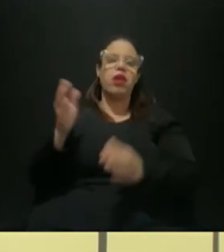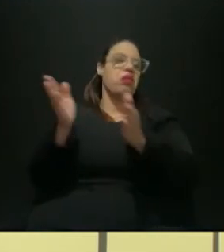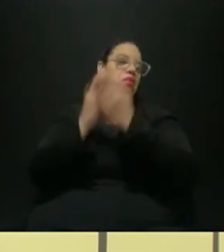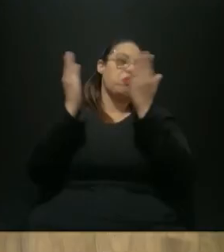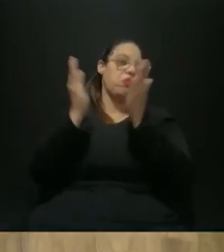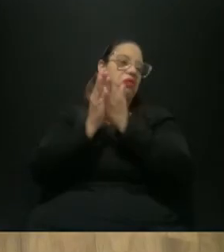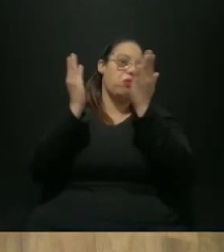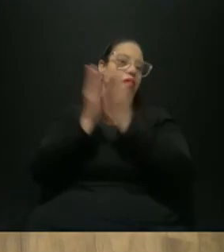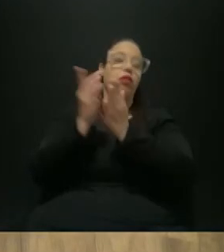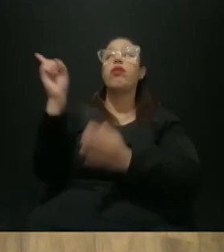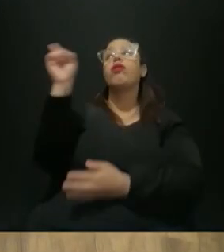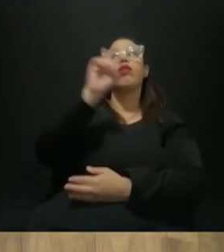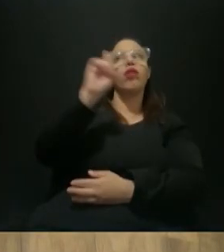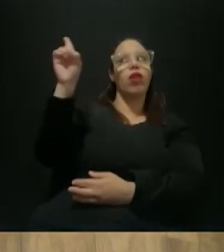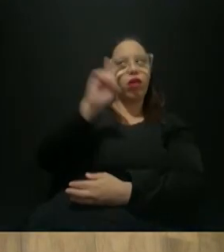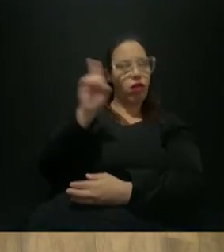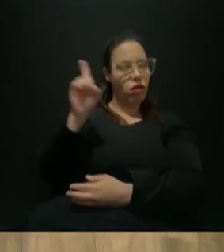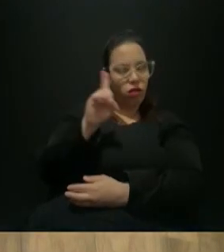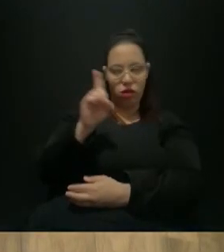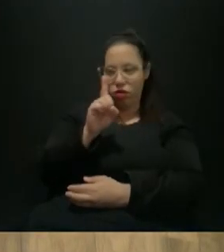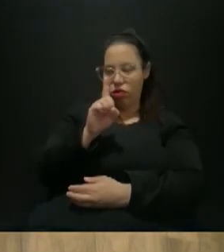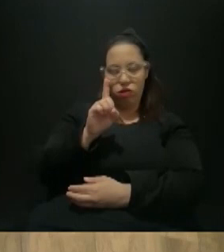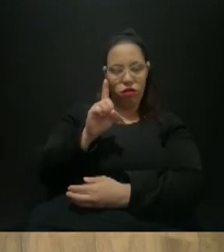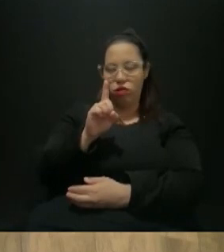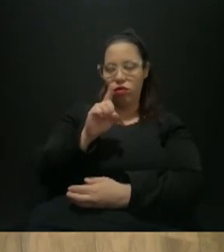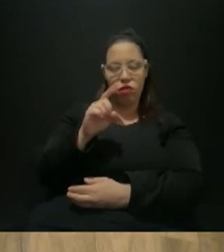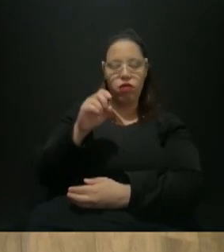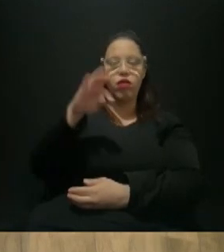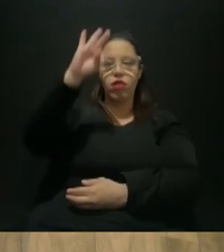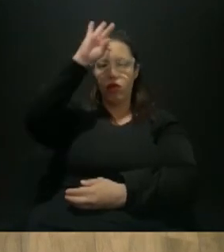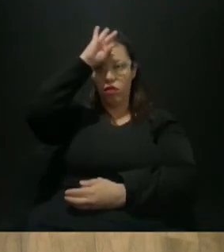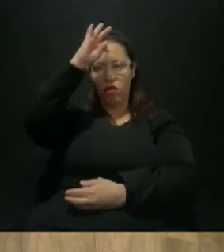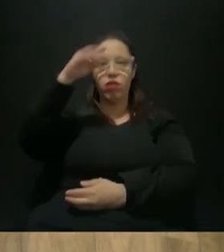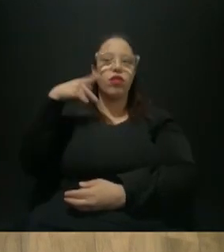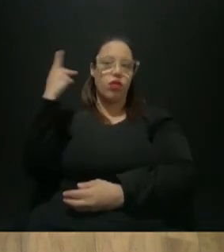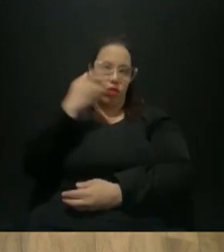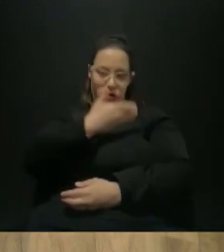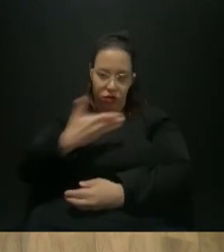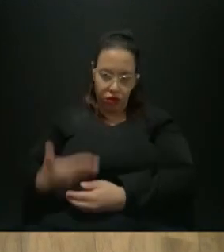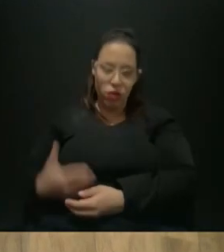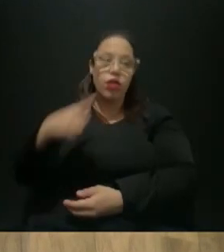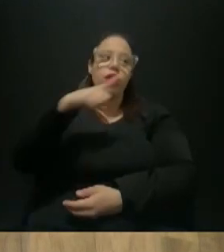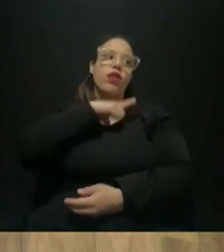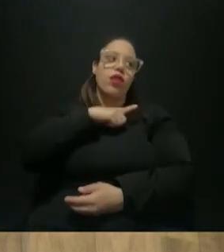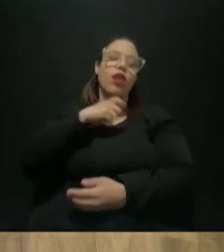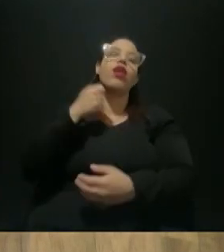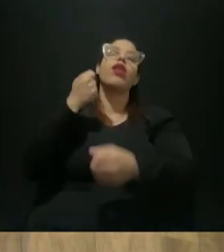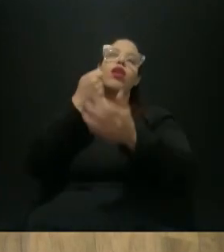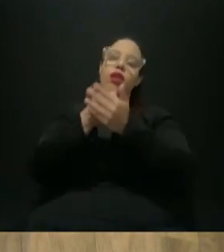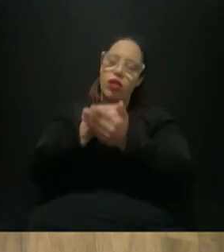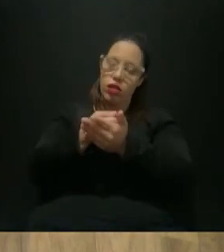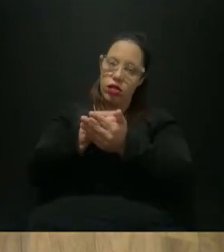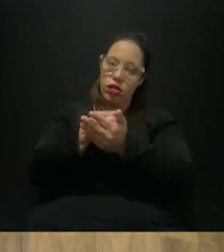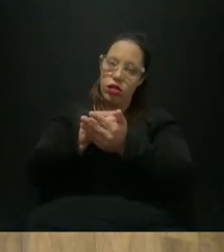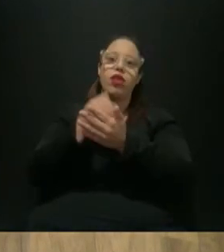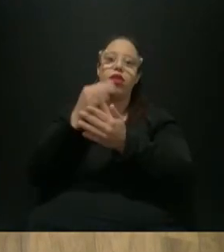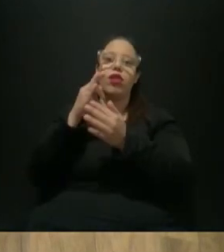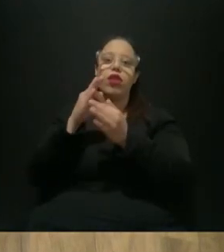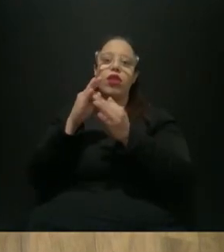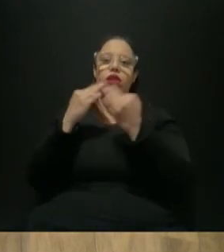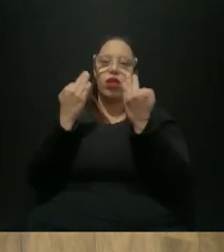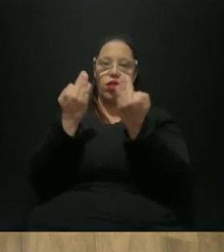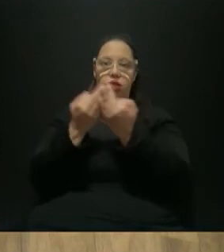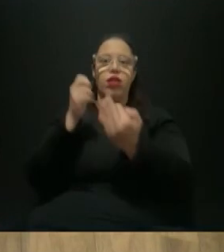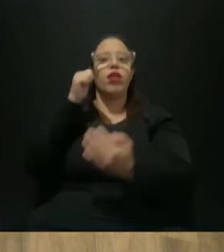gente tem, né, As- Tiago, as políticas públicas Isso, que exatamente. garantam, as mães podem ir aos Isso. CRAS, né? A gente